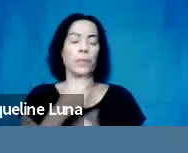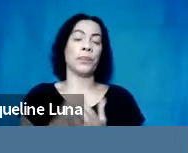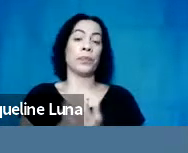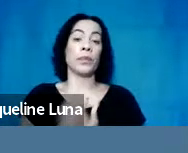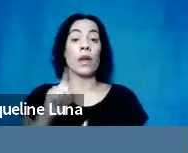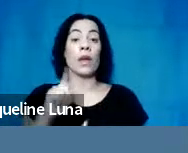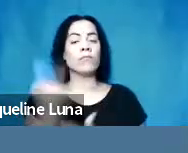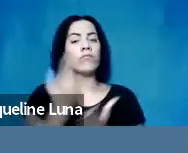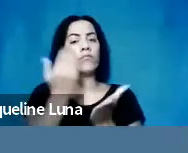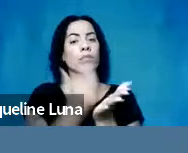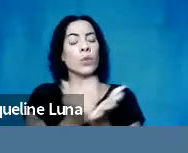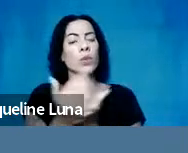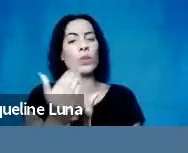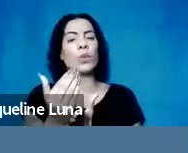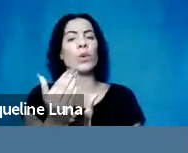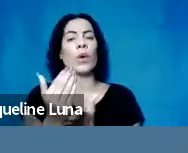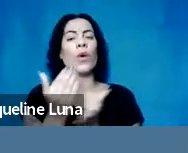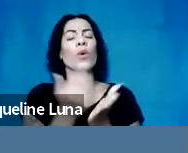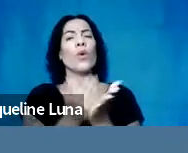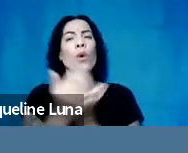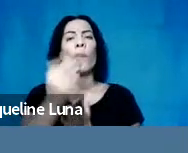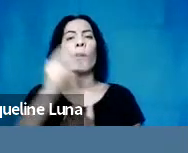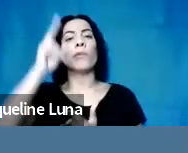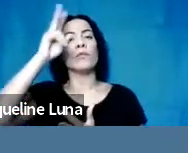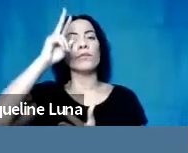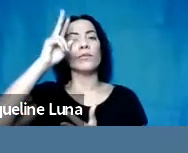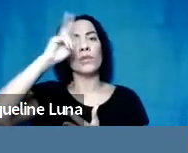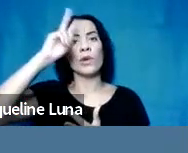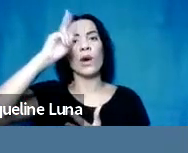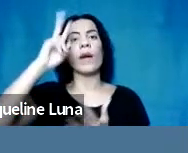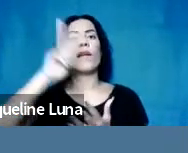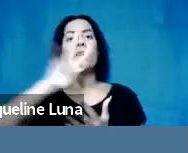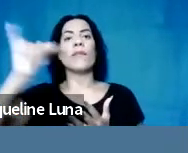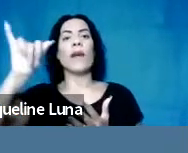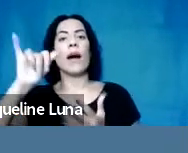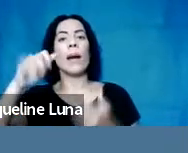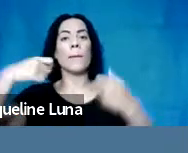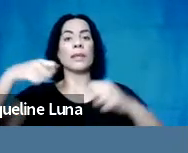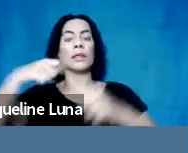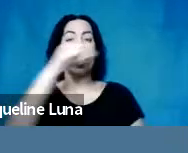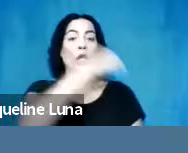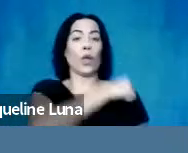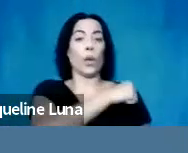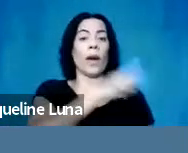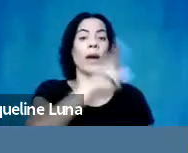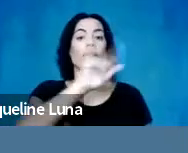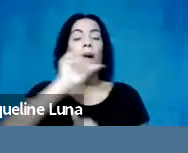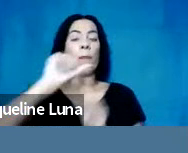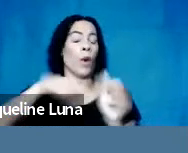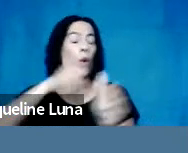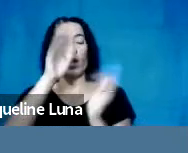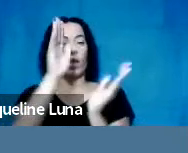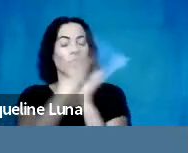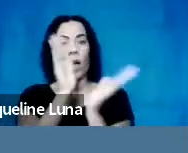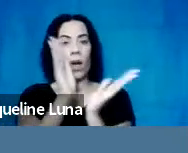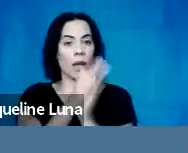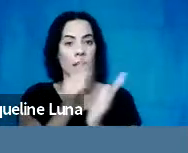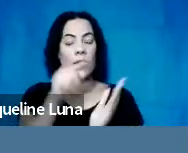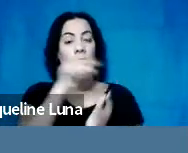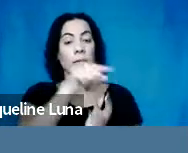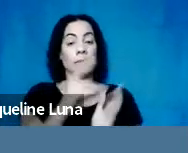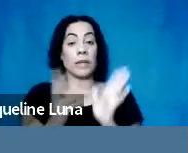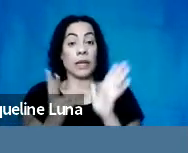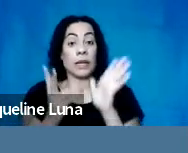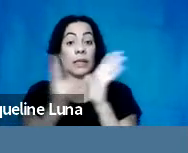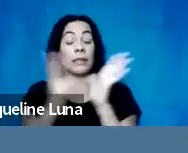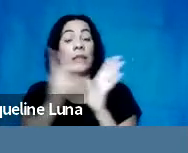gente começou aquela história de vai tomar vacina e vira jacaré, e que para os indígenas é